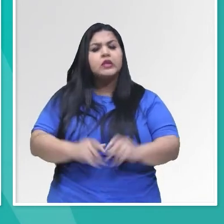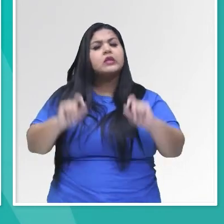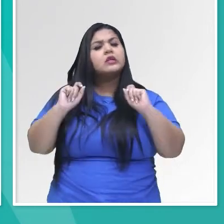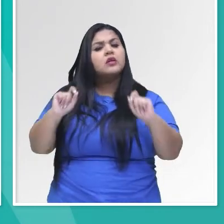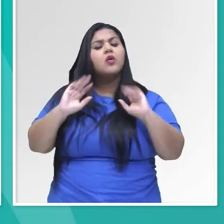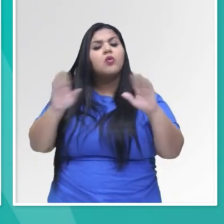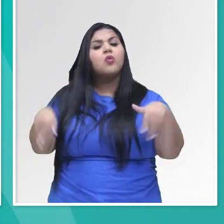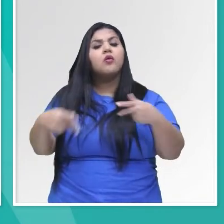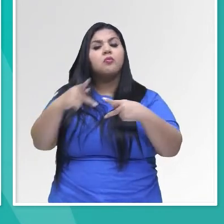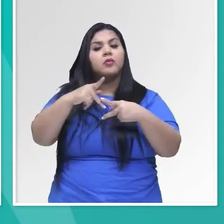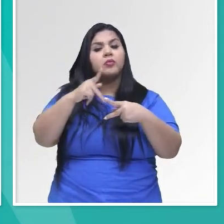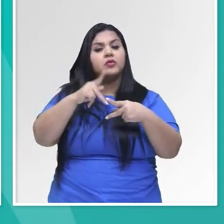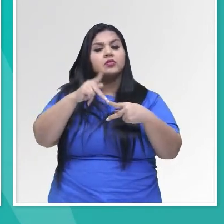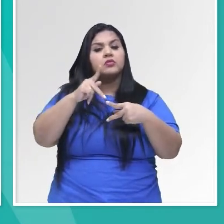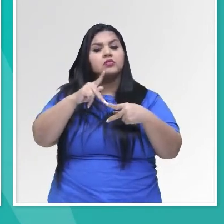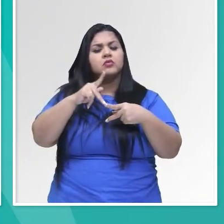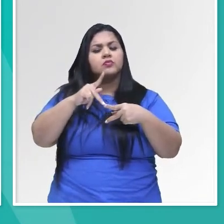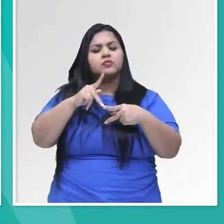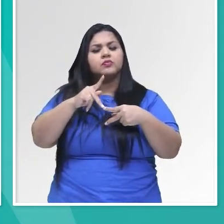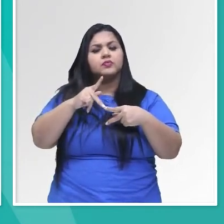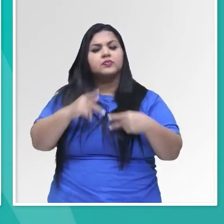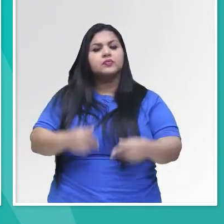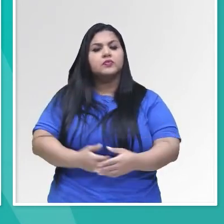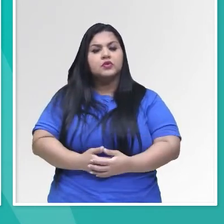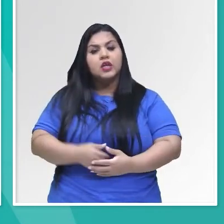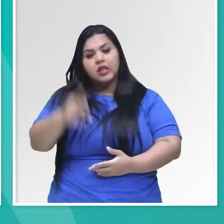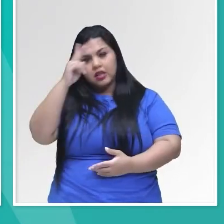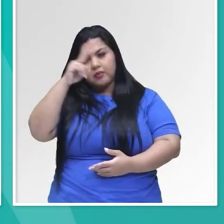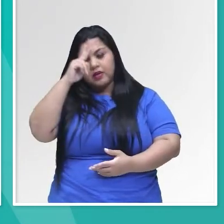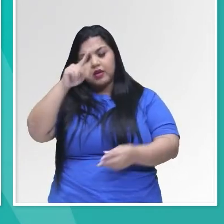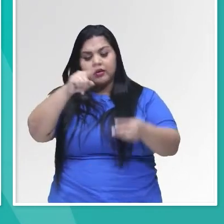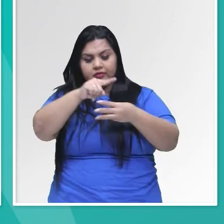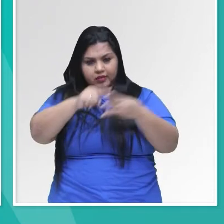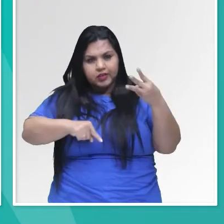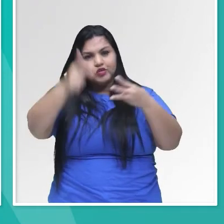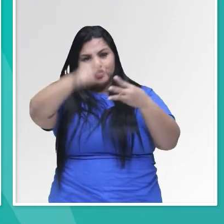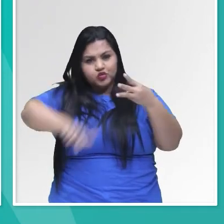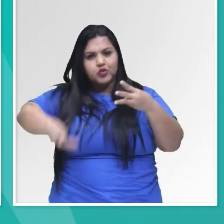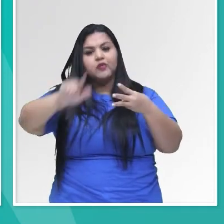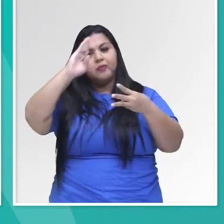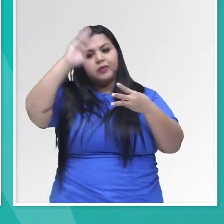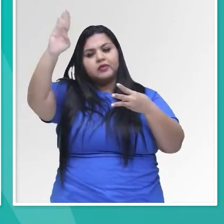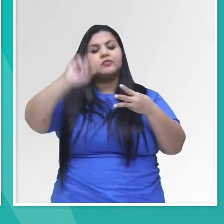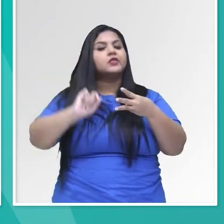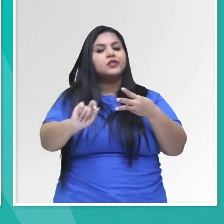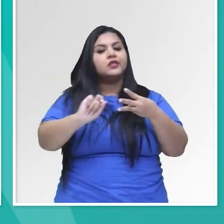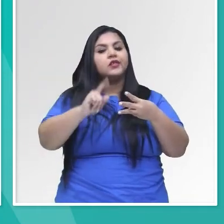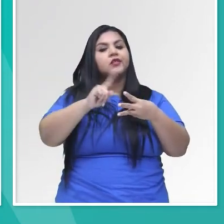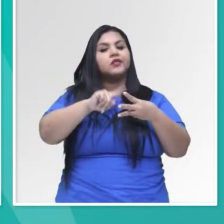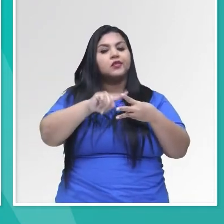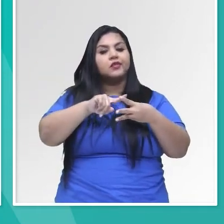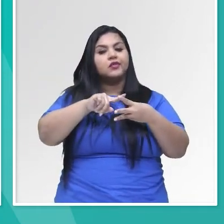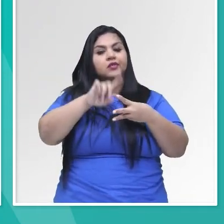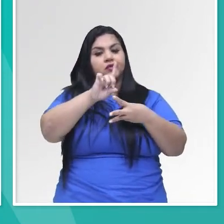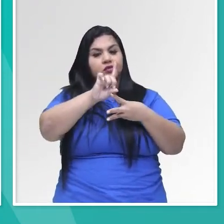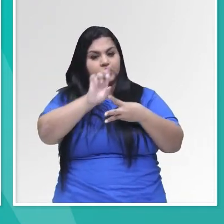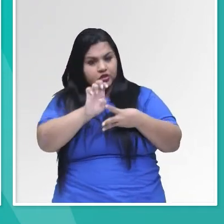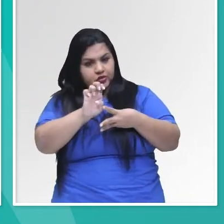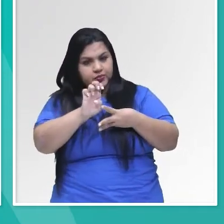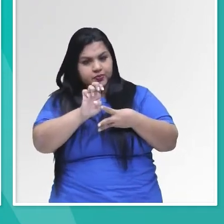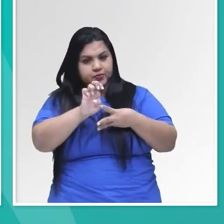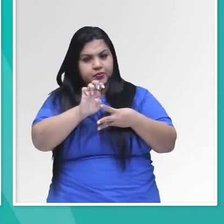a preposição? Não, então vamos, tá bom, vamos lembrar as três primeiro. Vamos lá de novo. Quais são as três principais? Quem é a primeira? É o